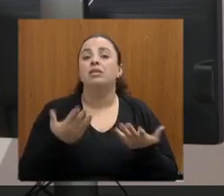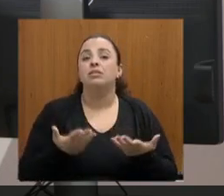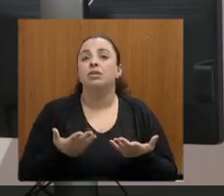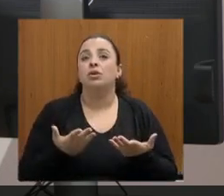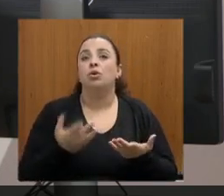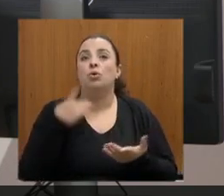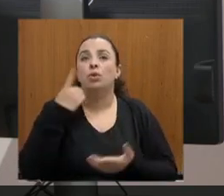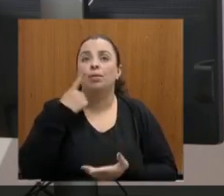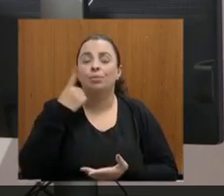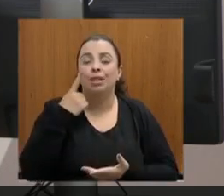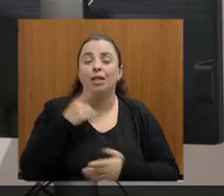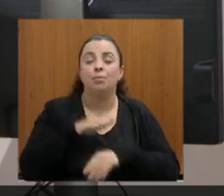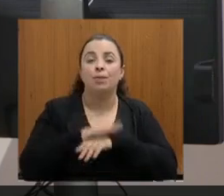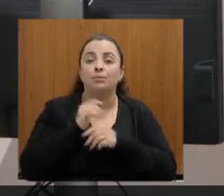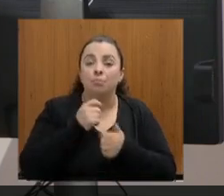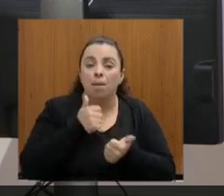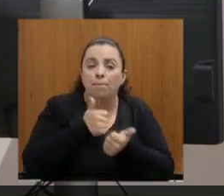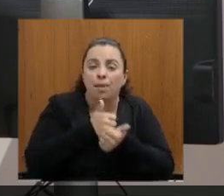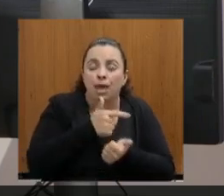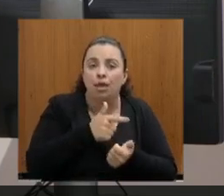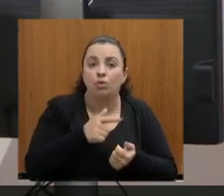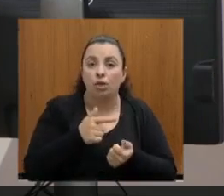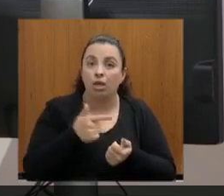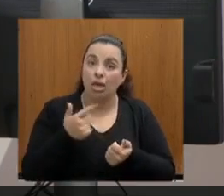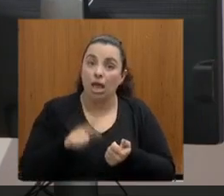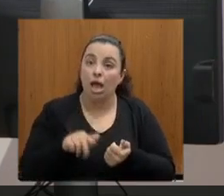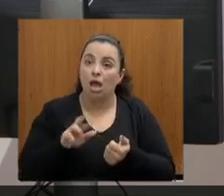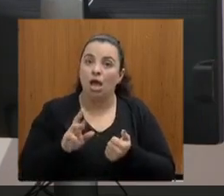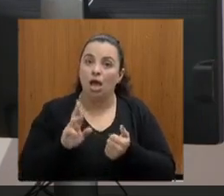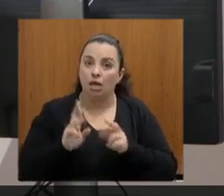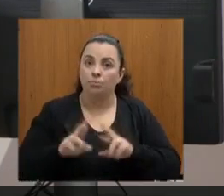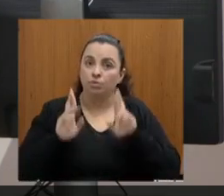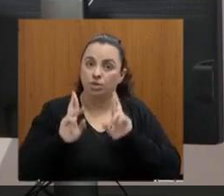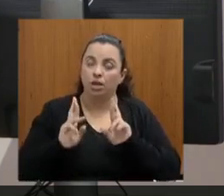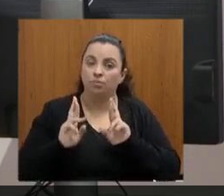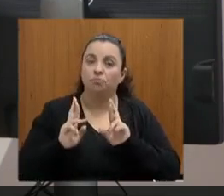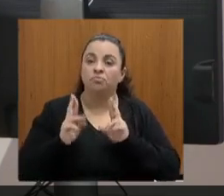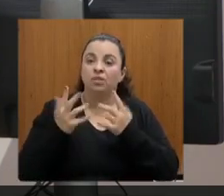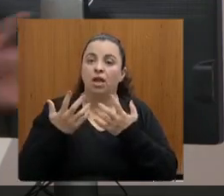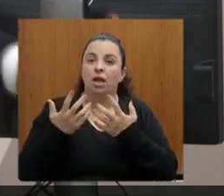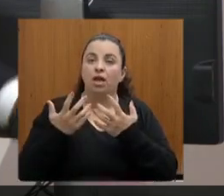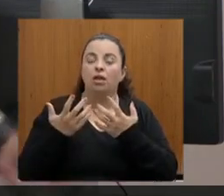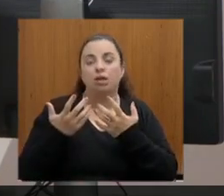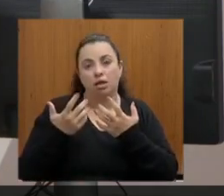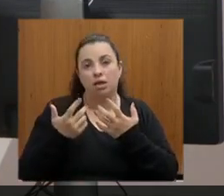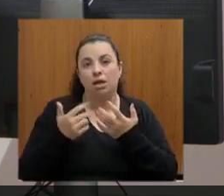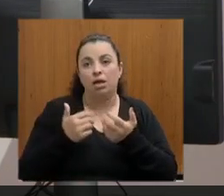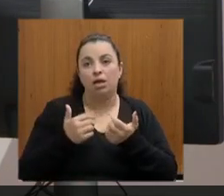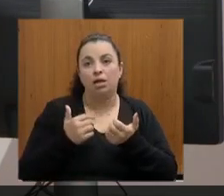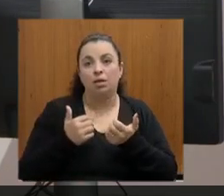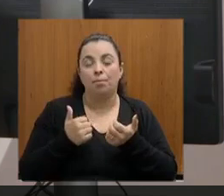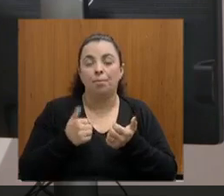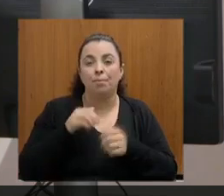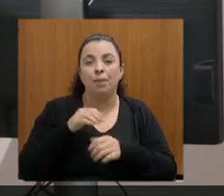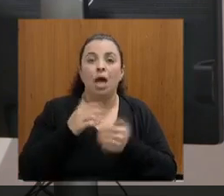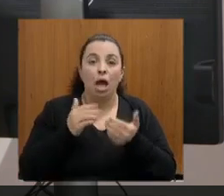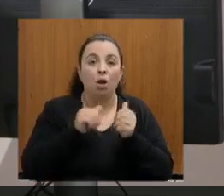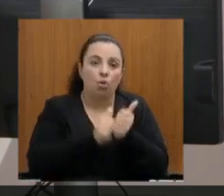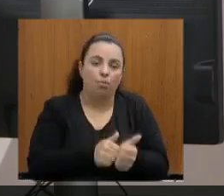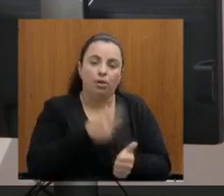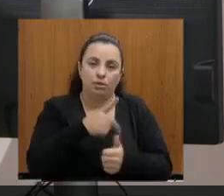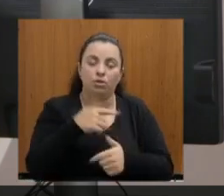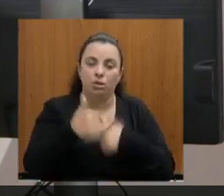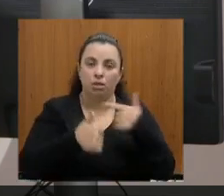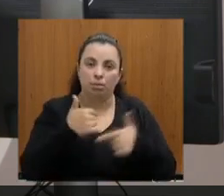é uma das suas funções que apresentar o cidadão a gente consegue comprar um pouco mais de perto do seu trabalho e assim como alguns deputados disseram que tem